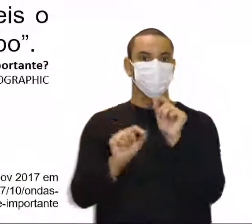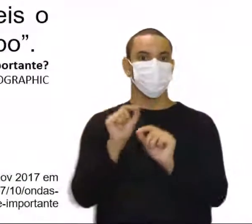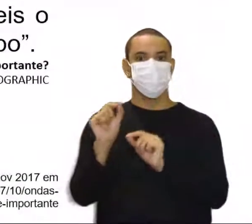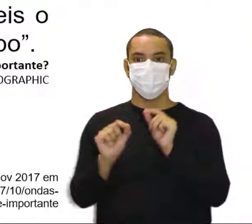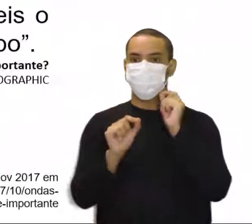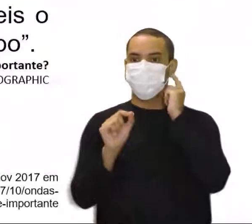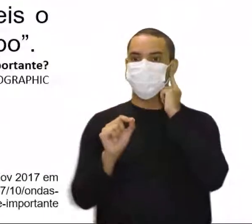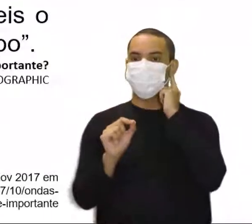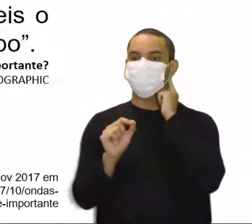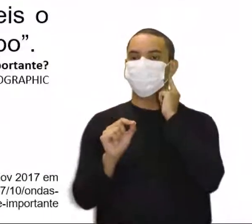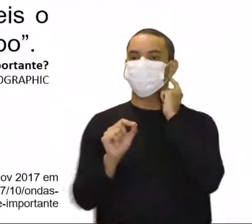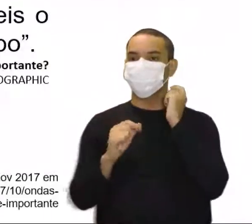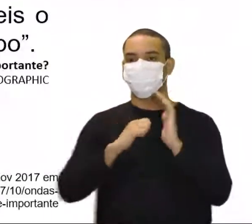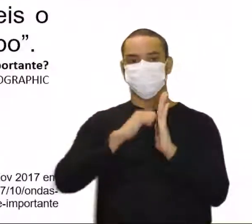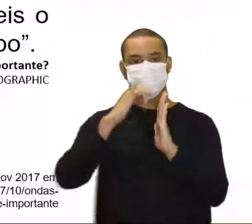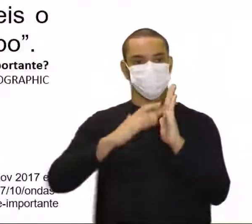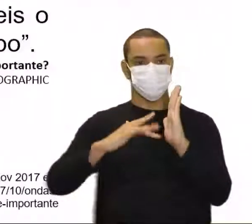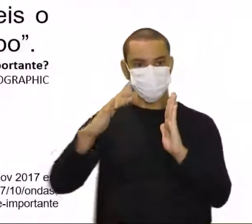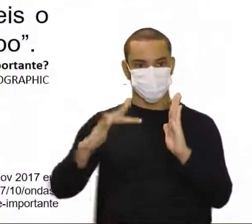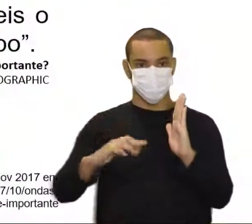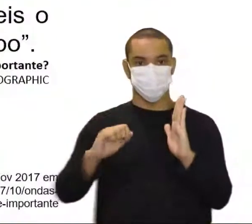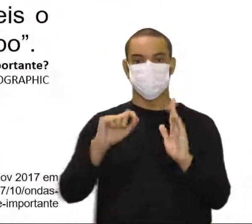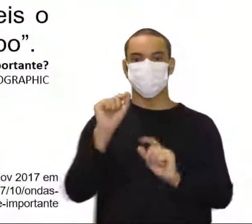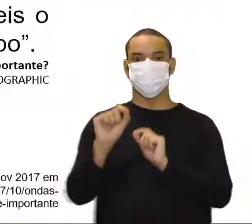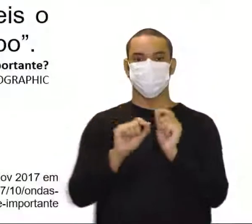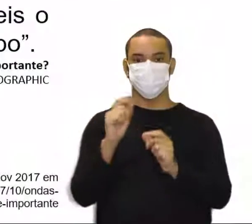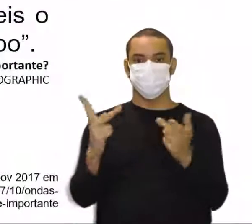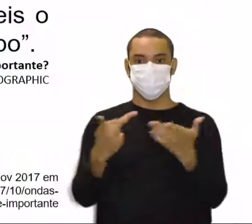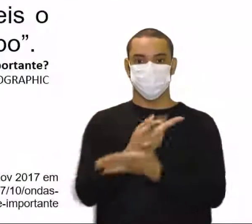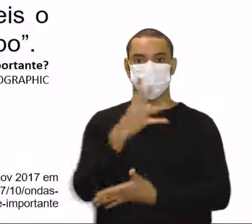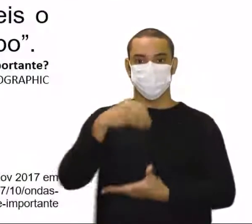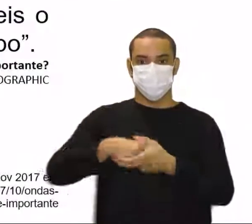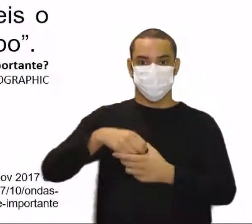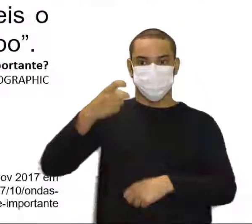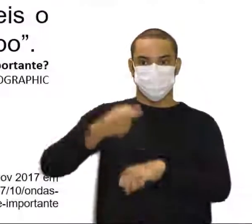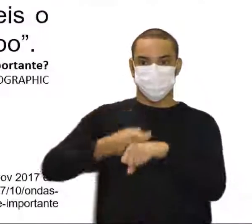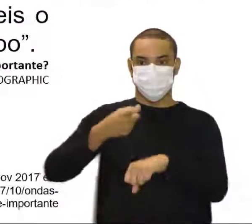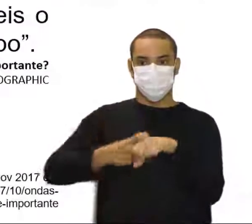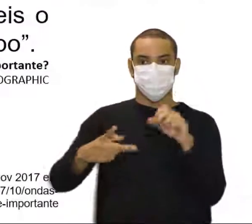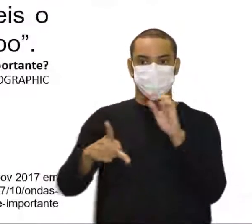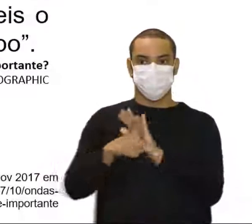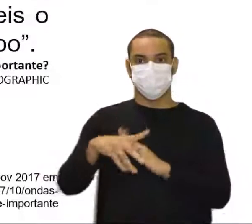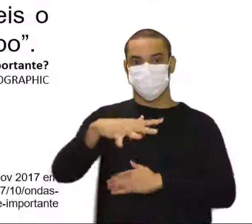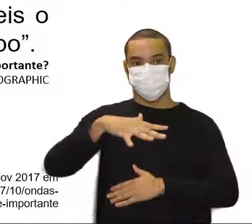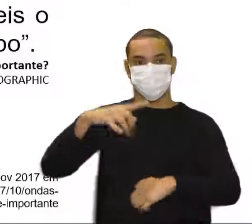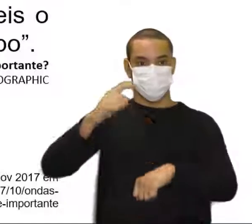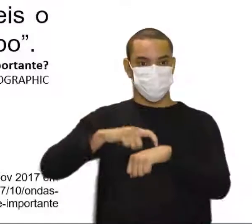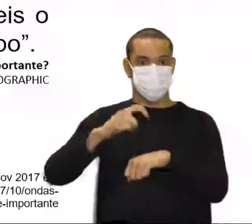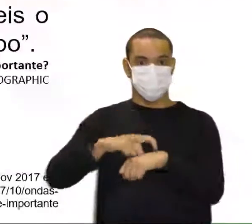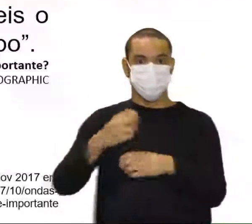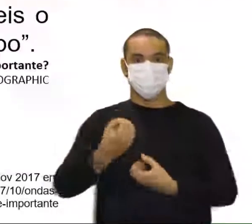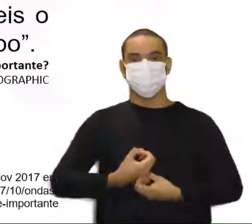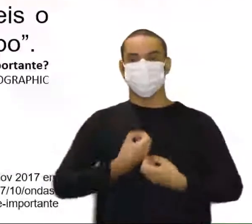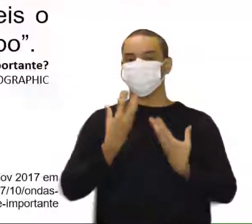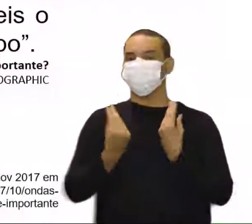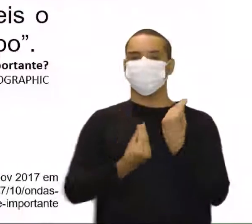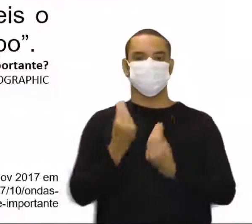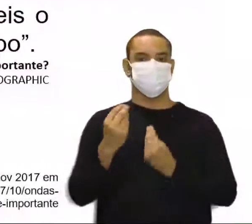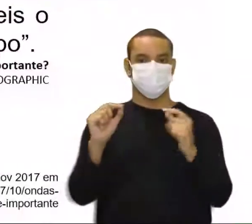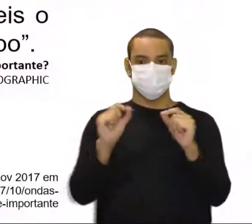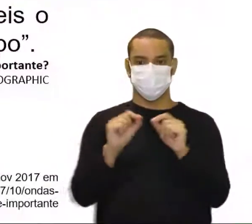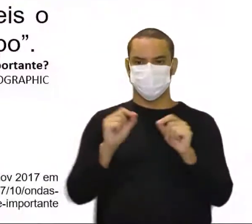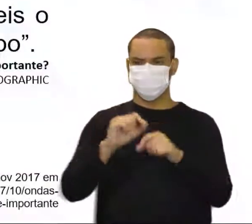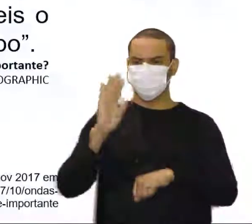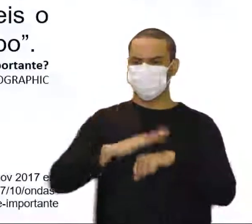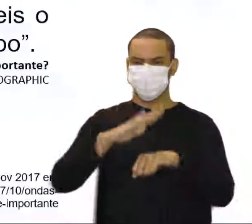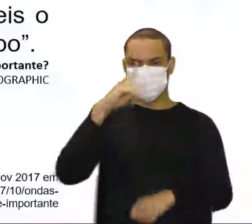ondas gravitacionais são ondulações no tecido rígido e duro do espaço-tempo, produzida pelos fenômenos